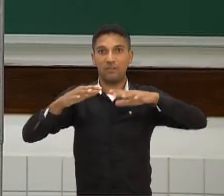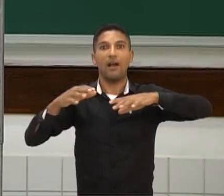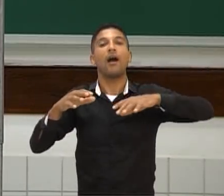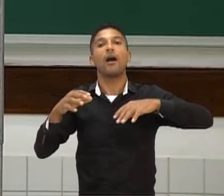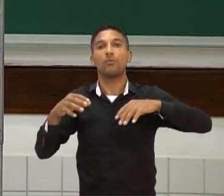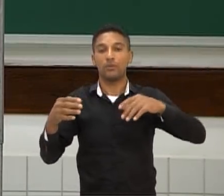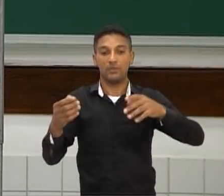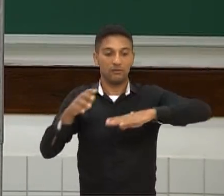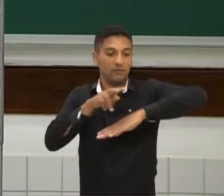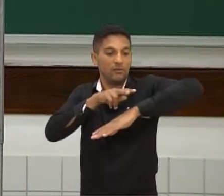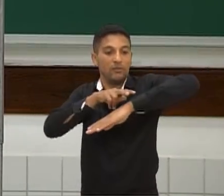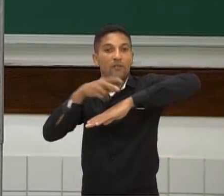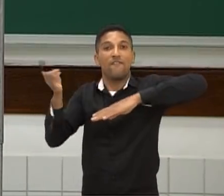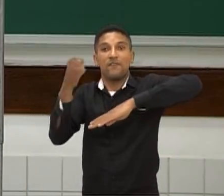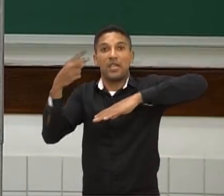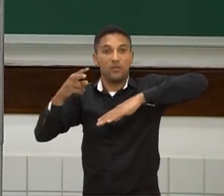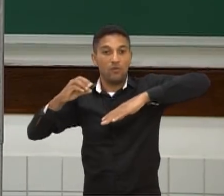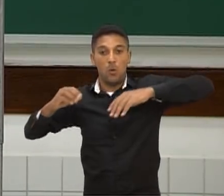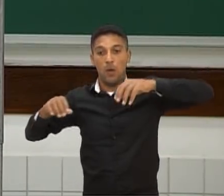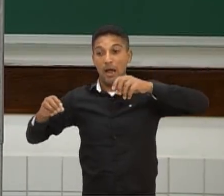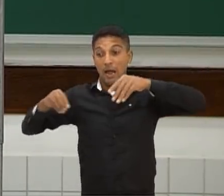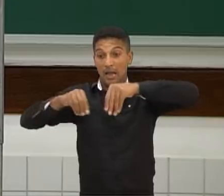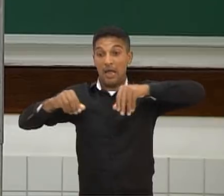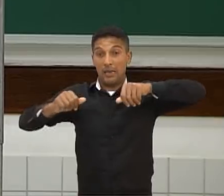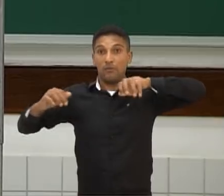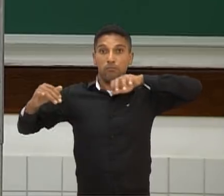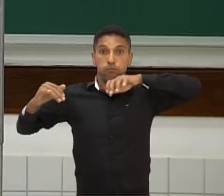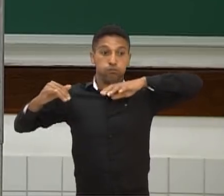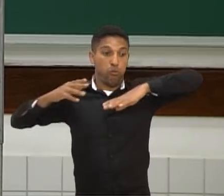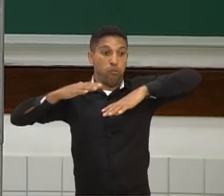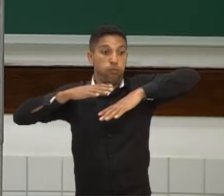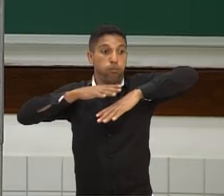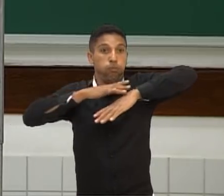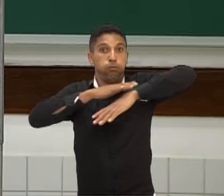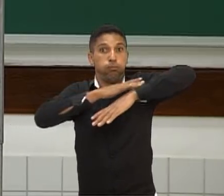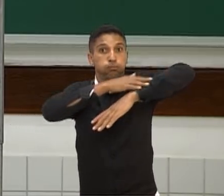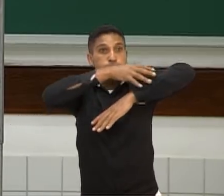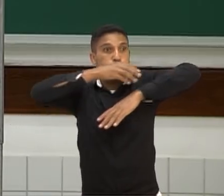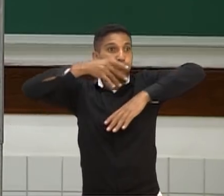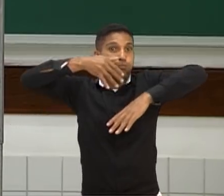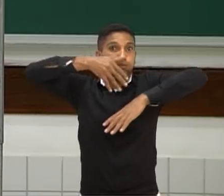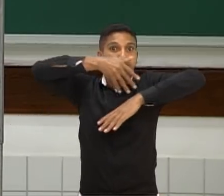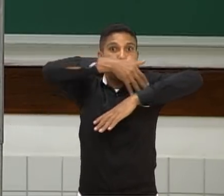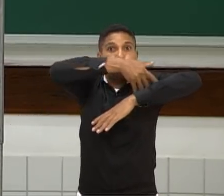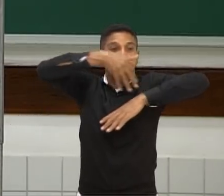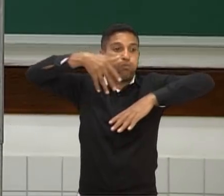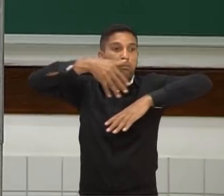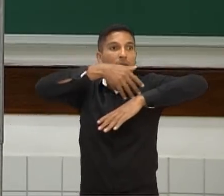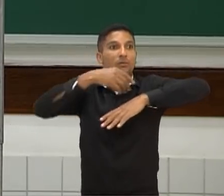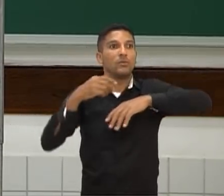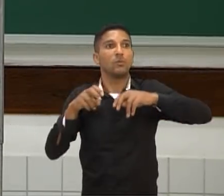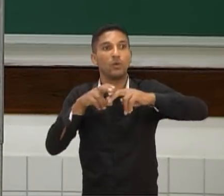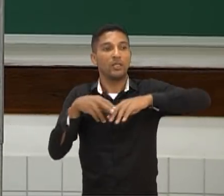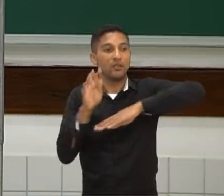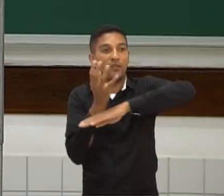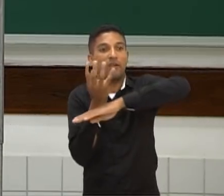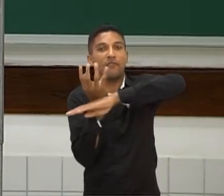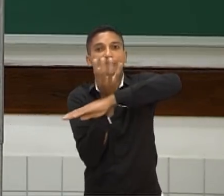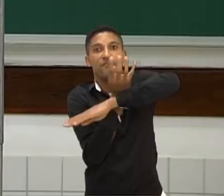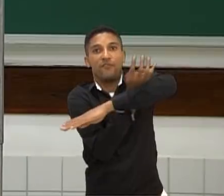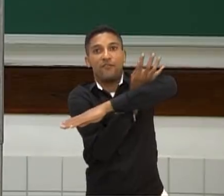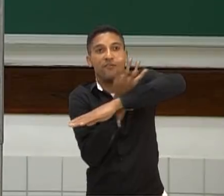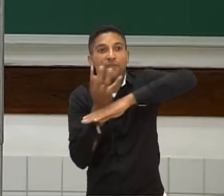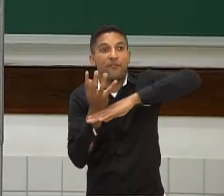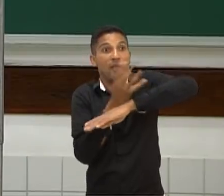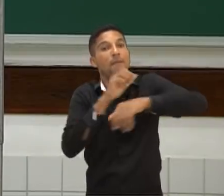essa paisagem ela muda constantemente. É isso que vocês têm que guardar ali das